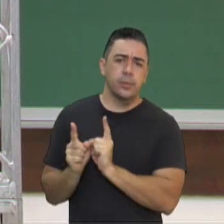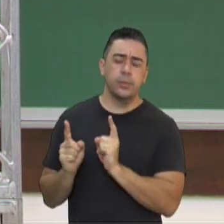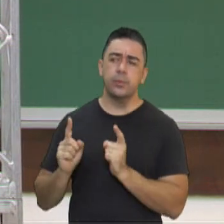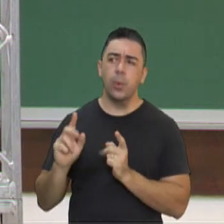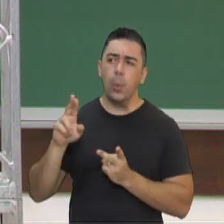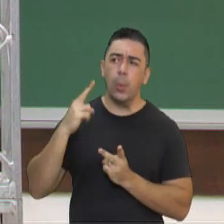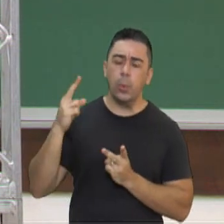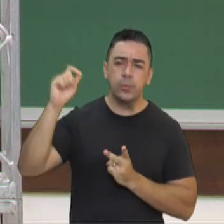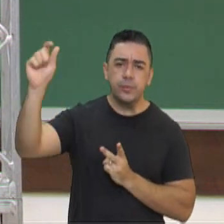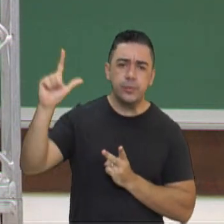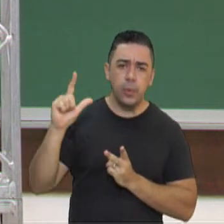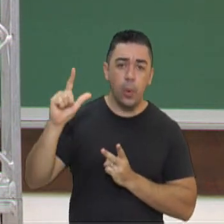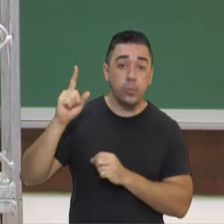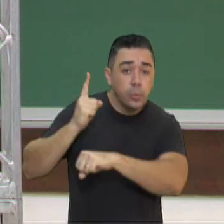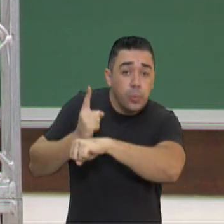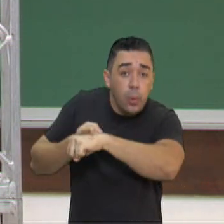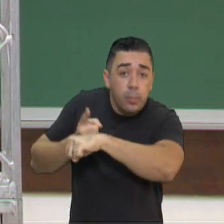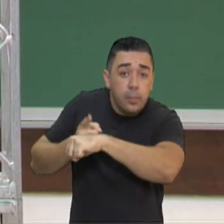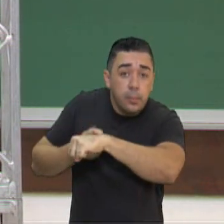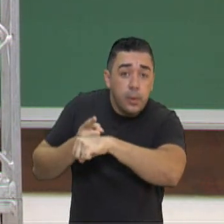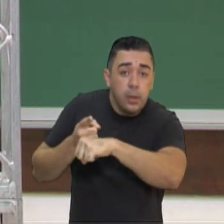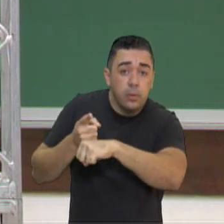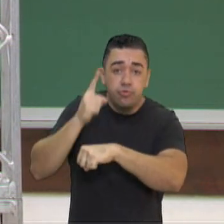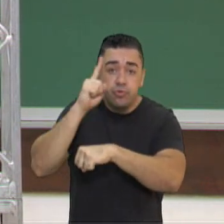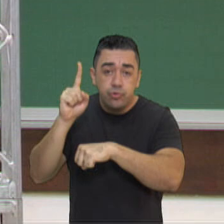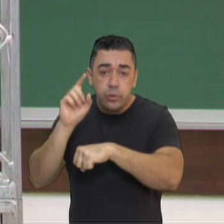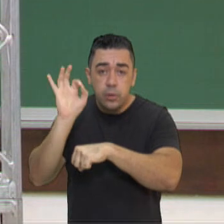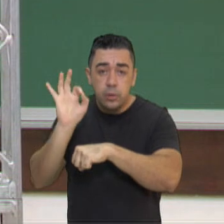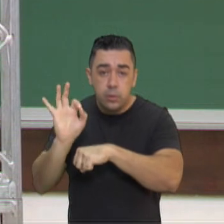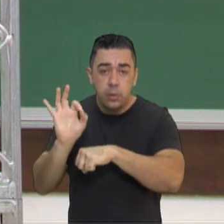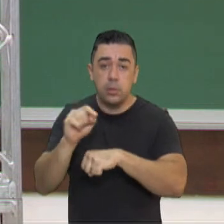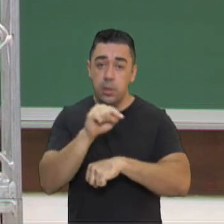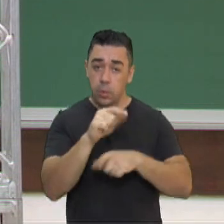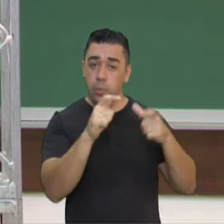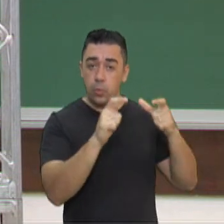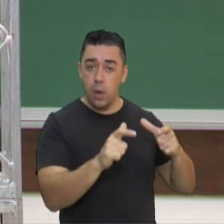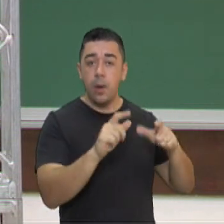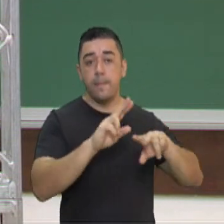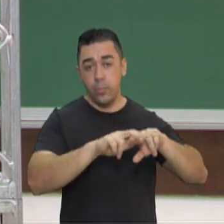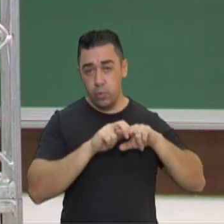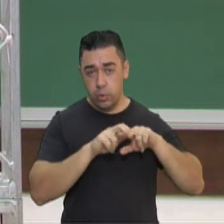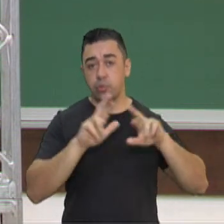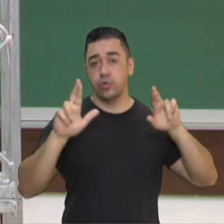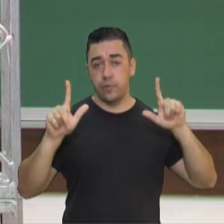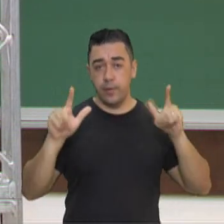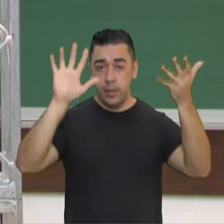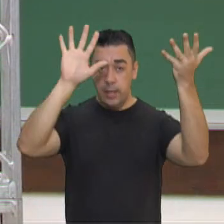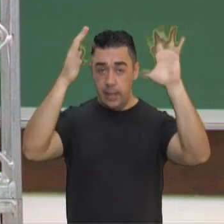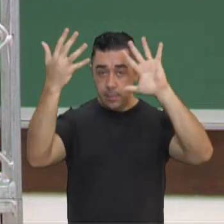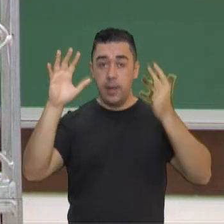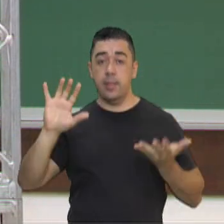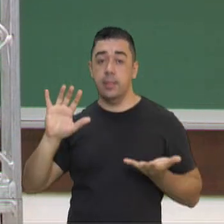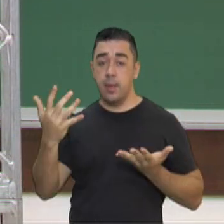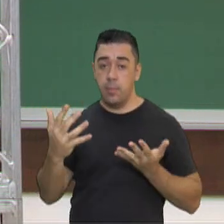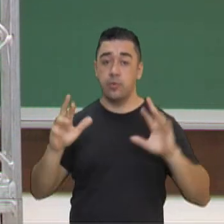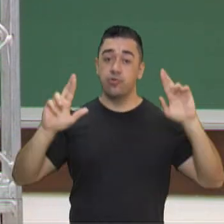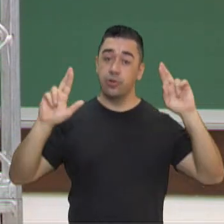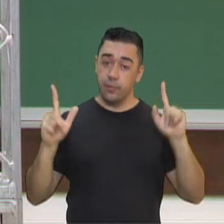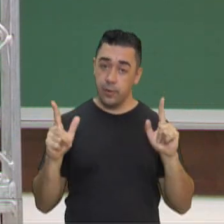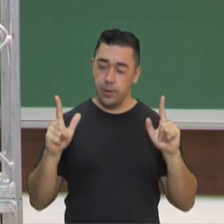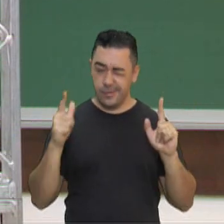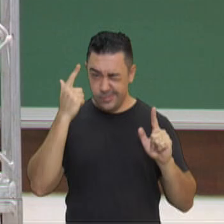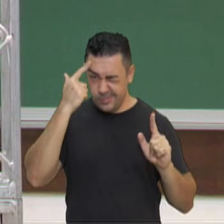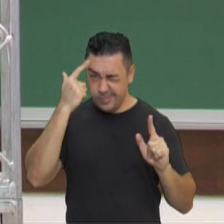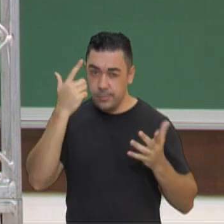de um determinado momento naquela região. Por isso que nós falamos então em previsão do tempo e não previsão do